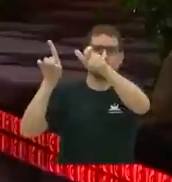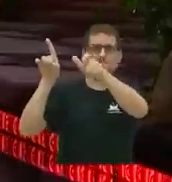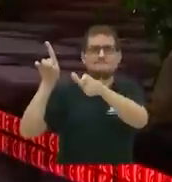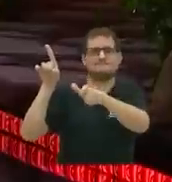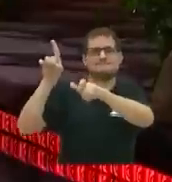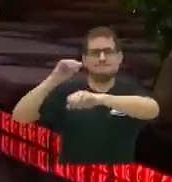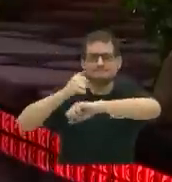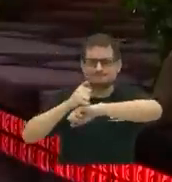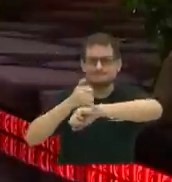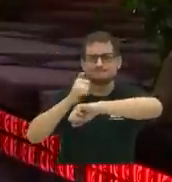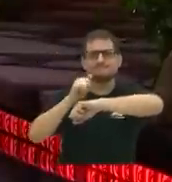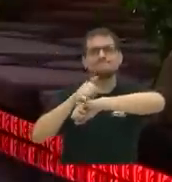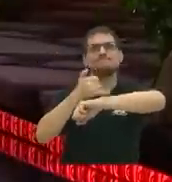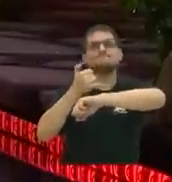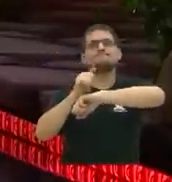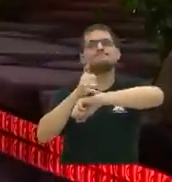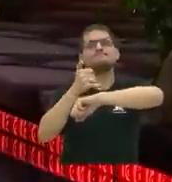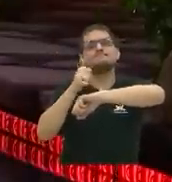Jerusalém,